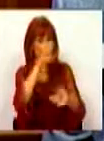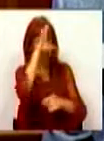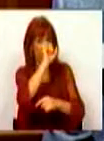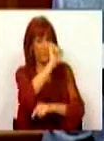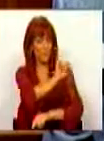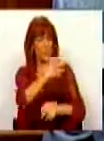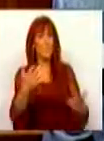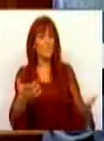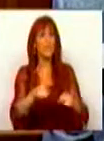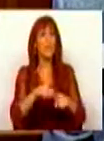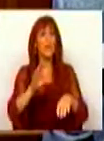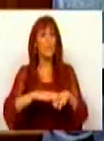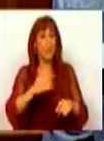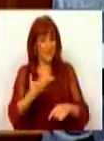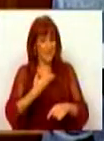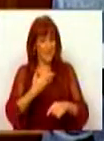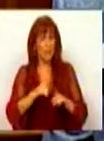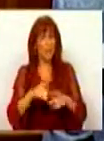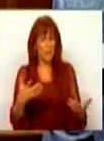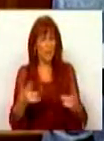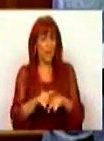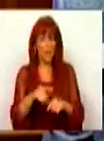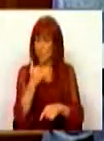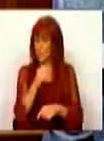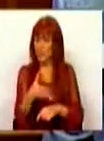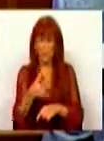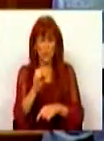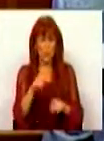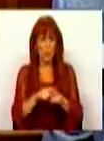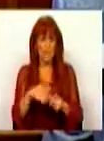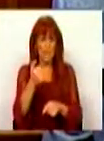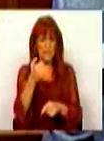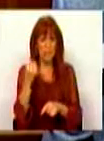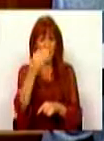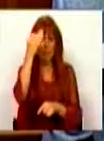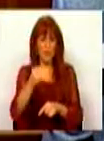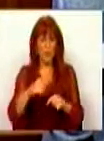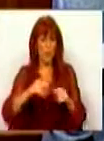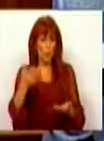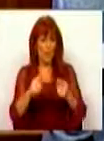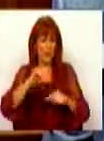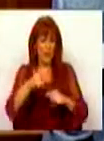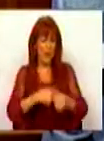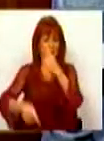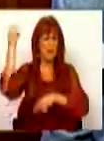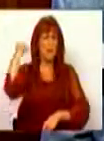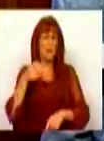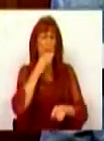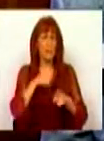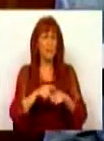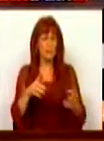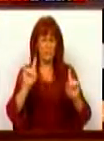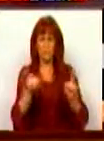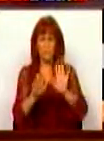Governo. Quanto à dívida, ela ficou em 2018 em 50% do ano anterior. Vamos falar sobre isso